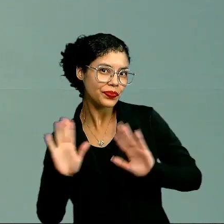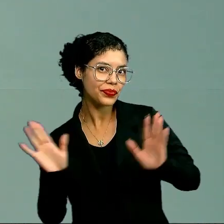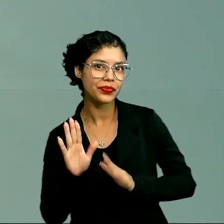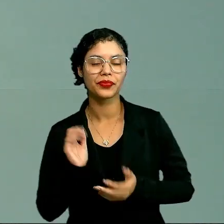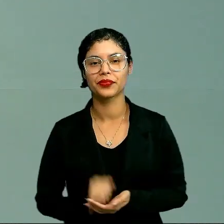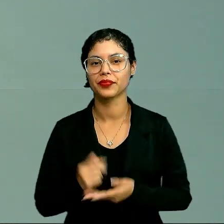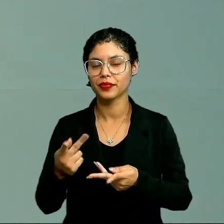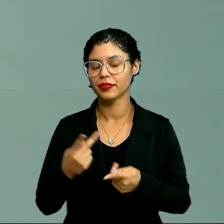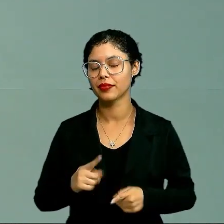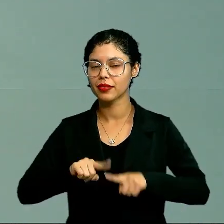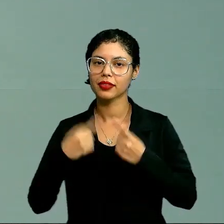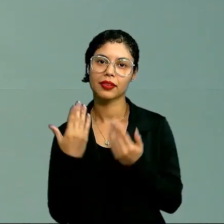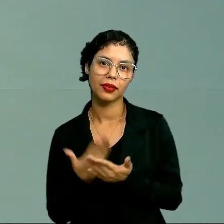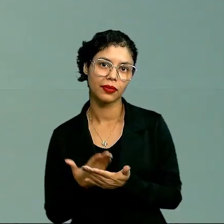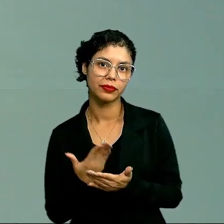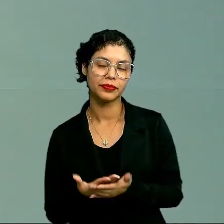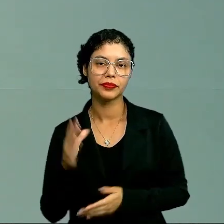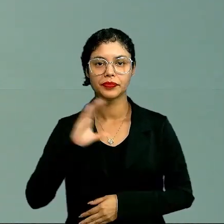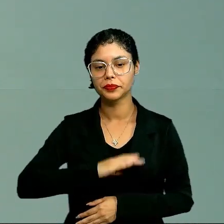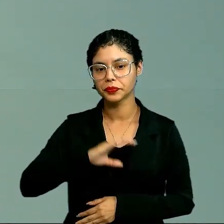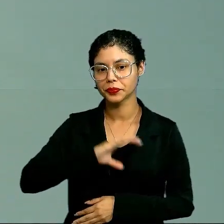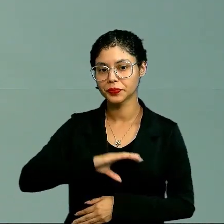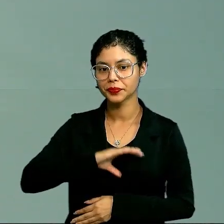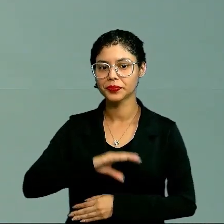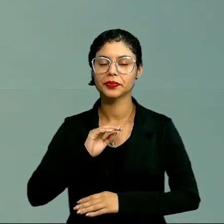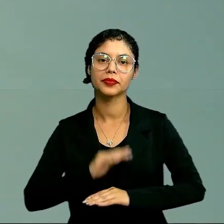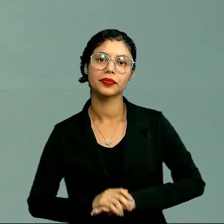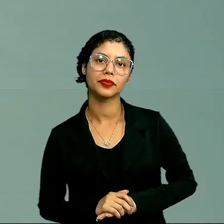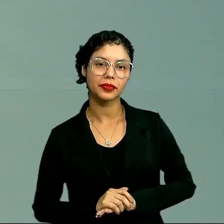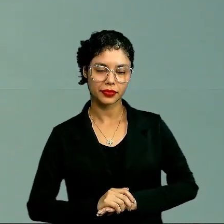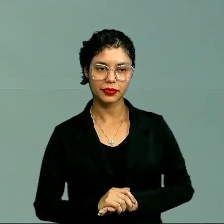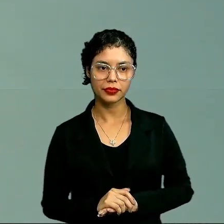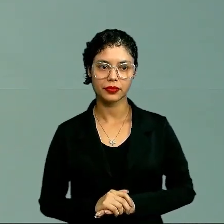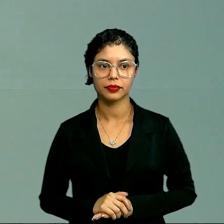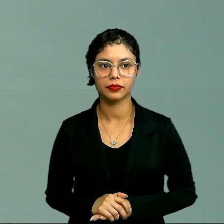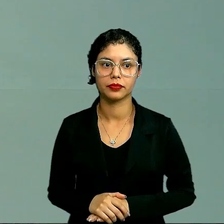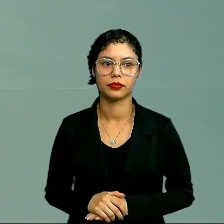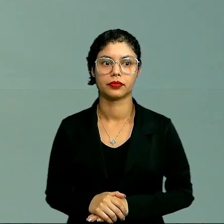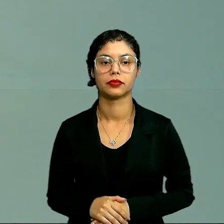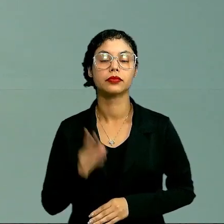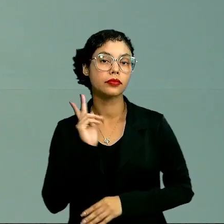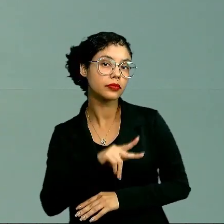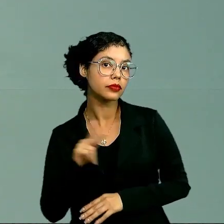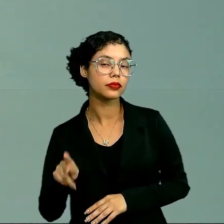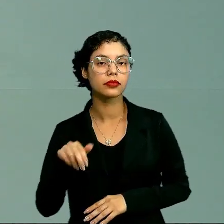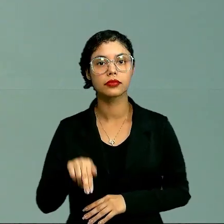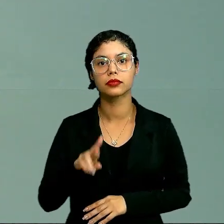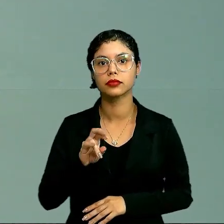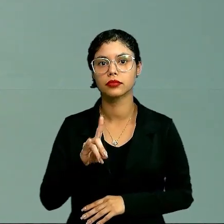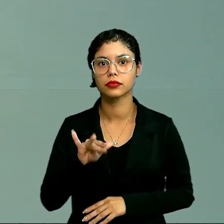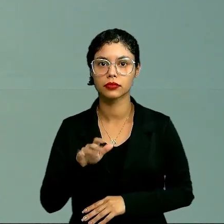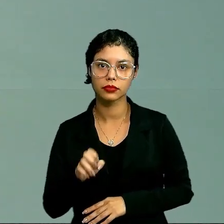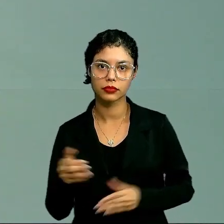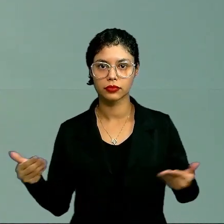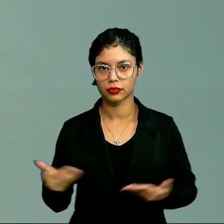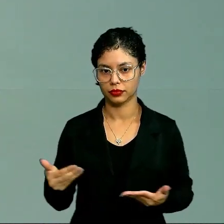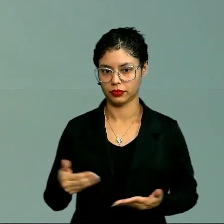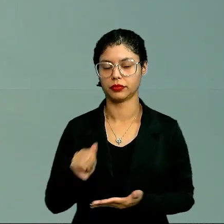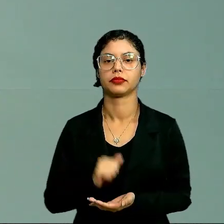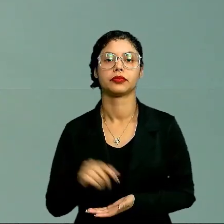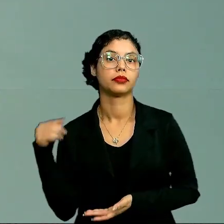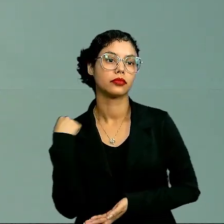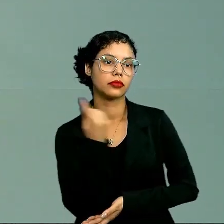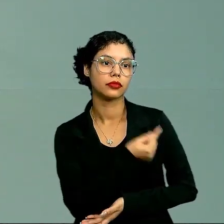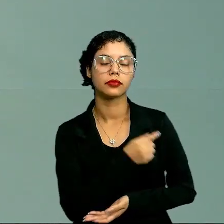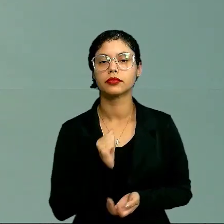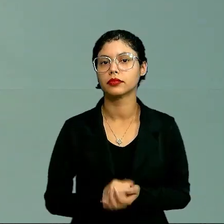Olá, sejam bem-vindos a mais uma aula do componente curricular de língua portuguesa. Eu sou a professora Nara Aline Menezes e hoje